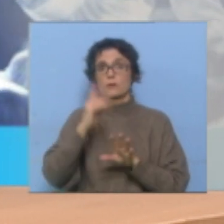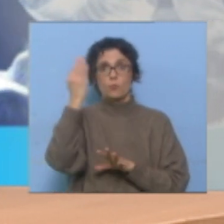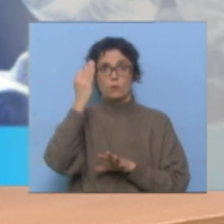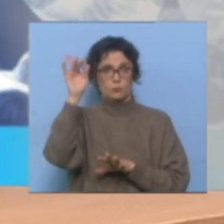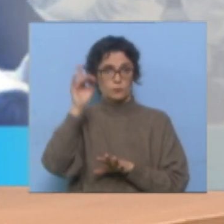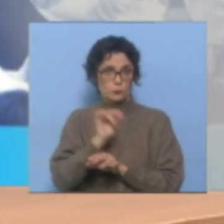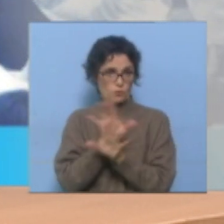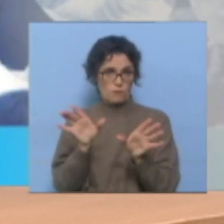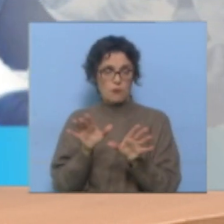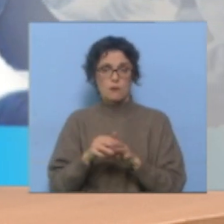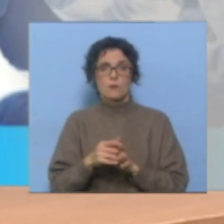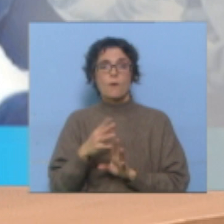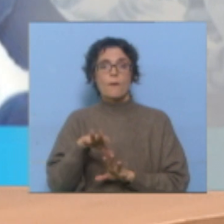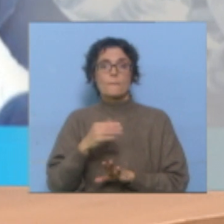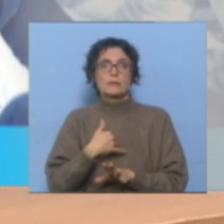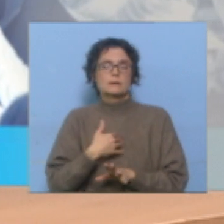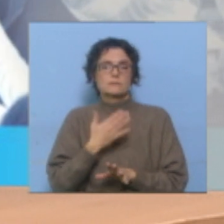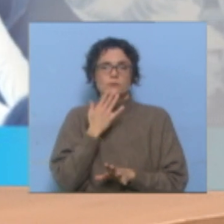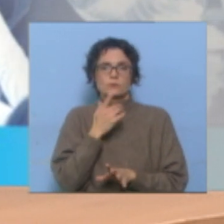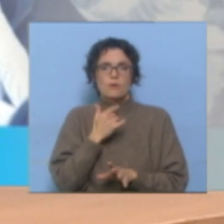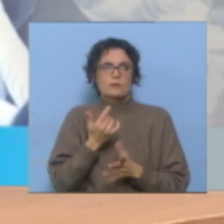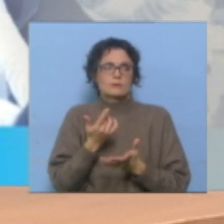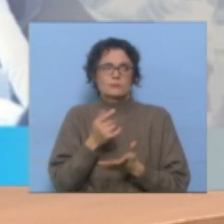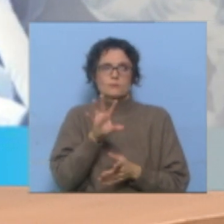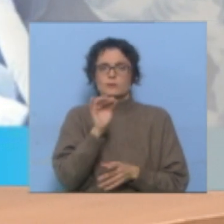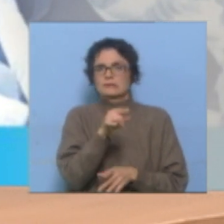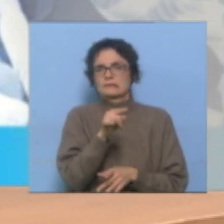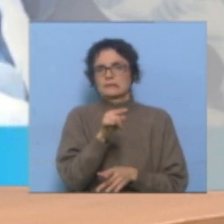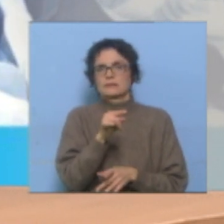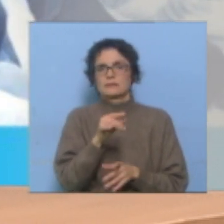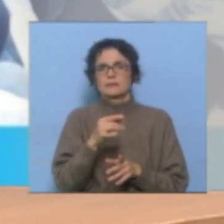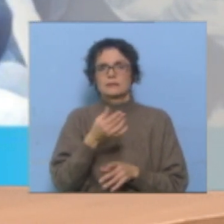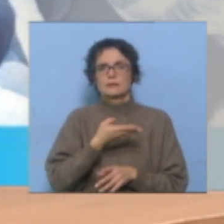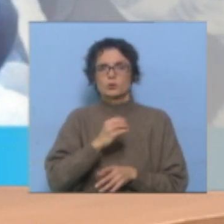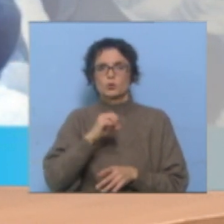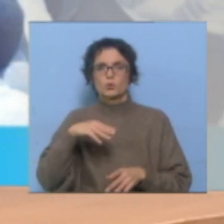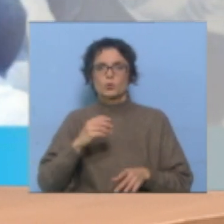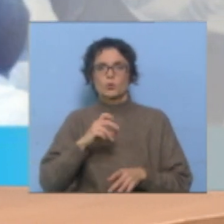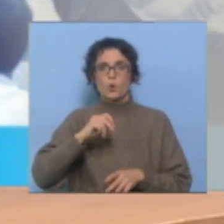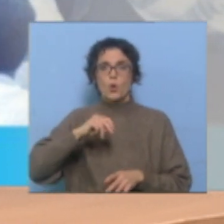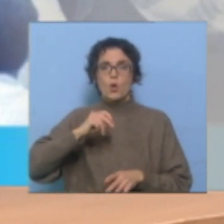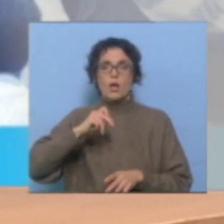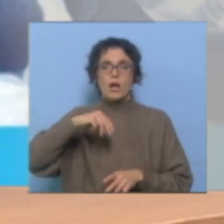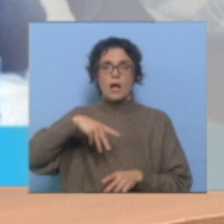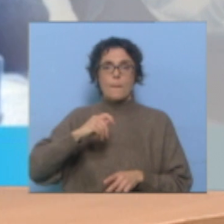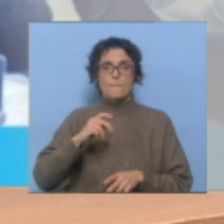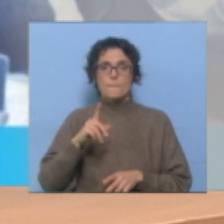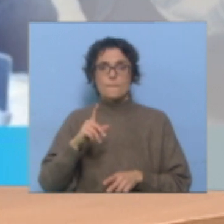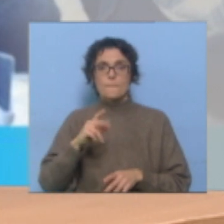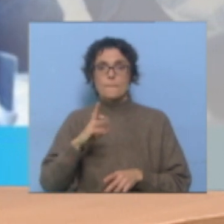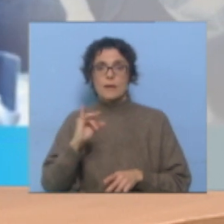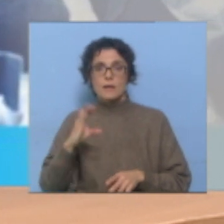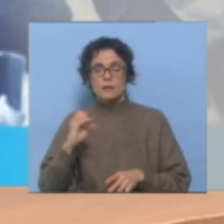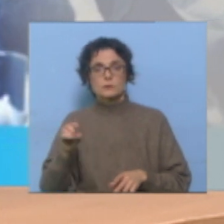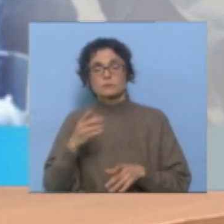óbvio. Eu não teria outra pessoa para escolher senão Dom Américo, que desde a sua infância privou com Dom